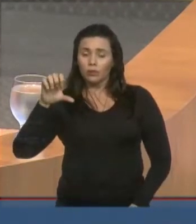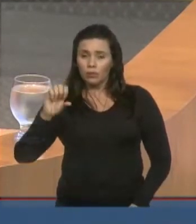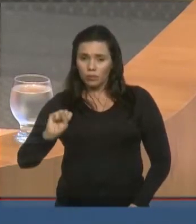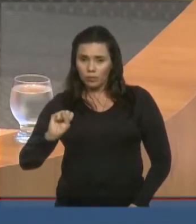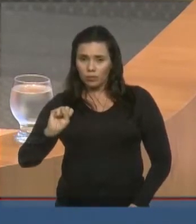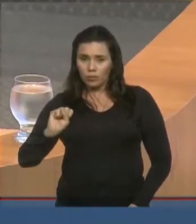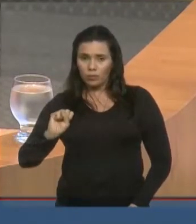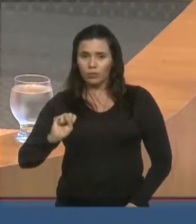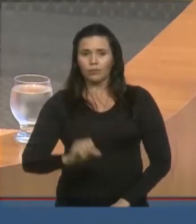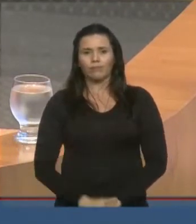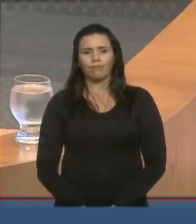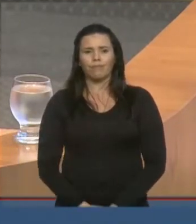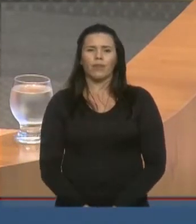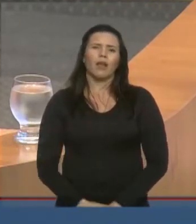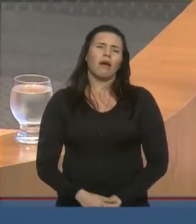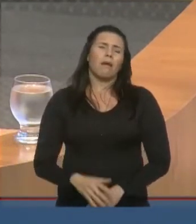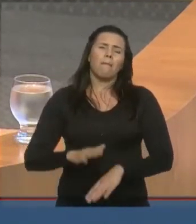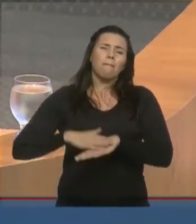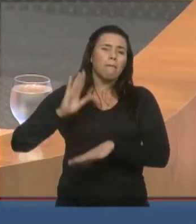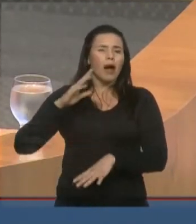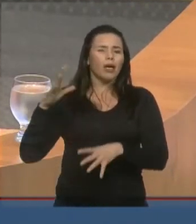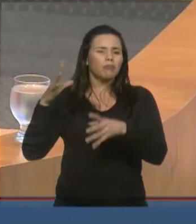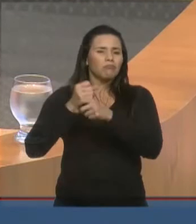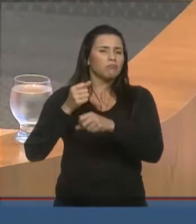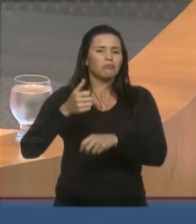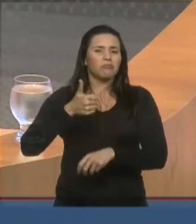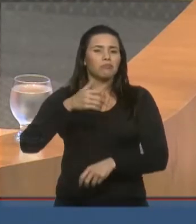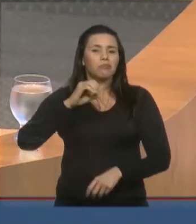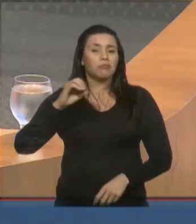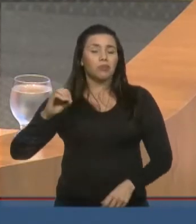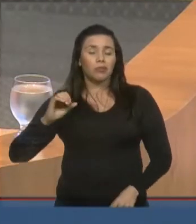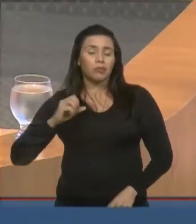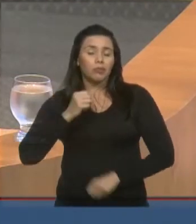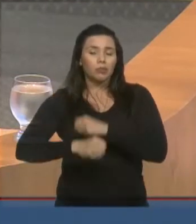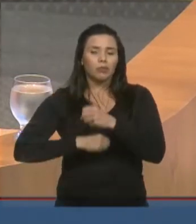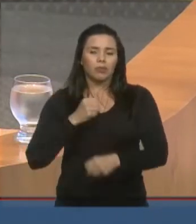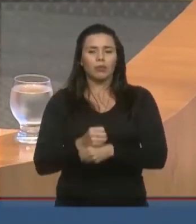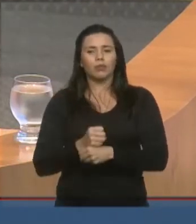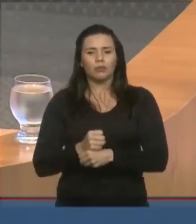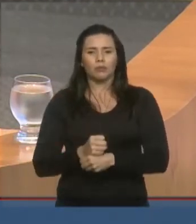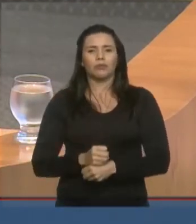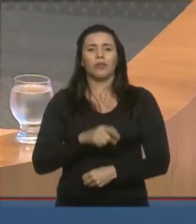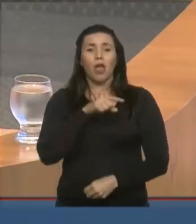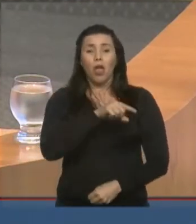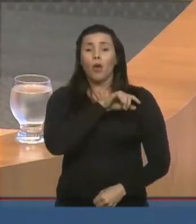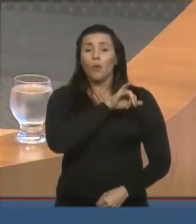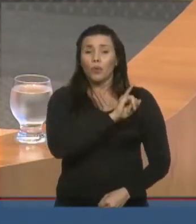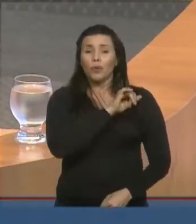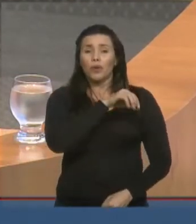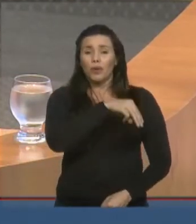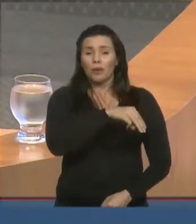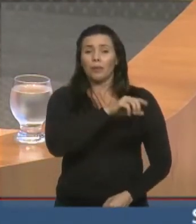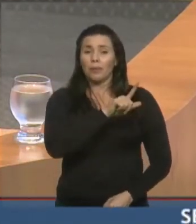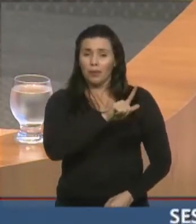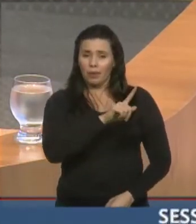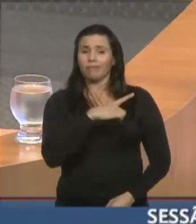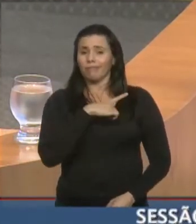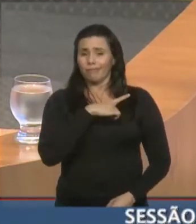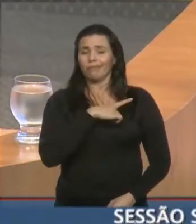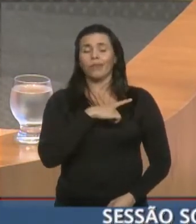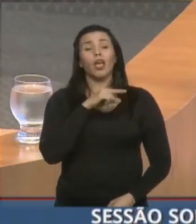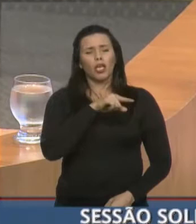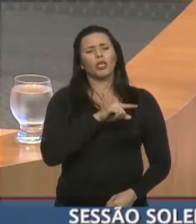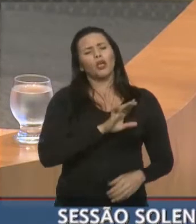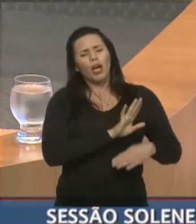colocado à disposição das autoridades e da sociedade para a realização das perícias médico-legais nos menores vítimas